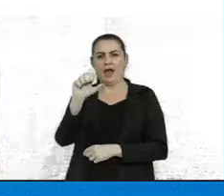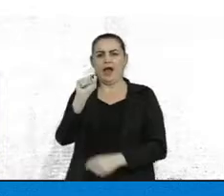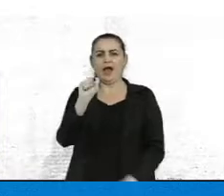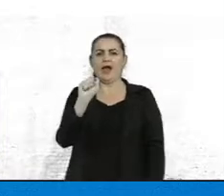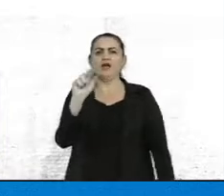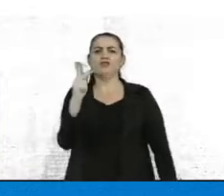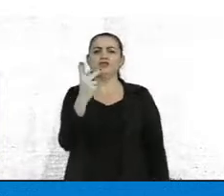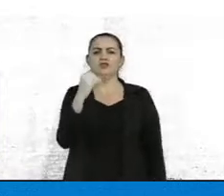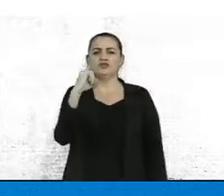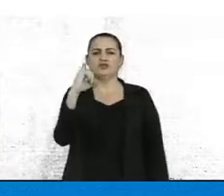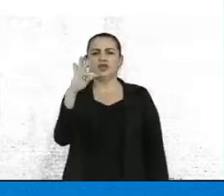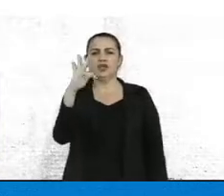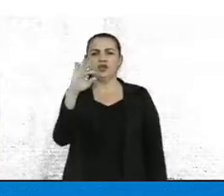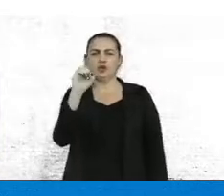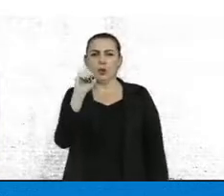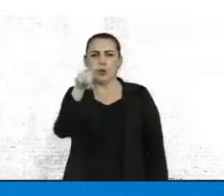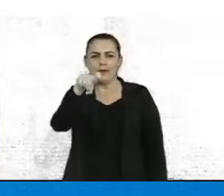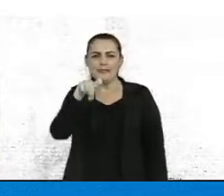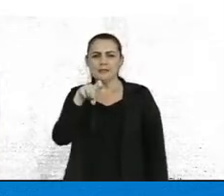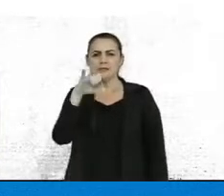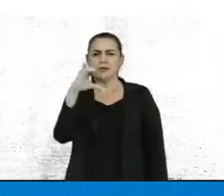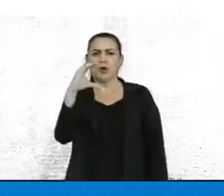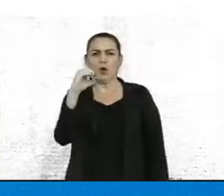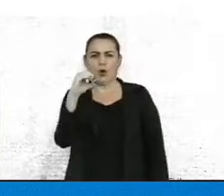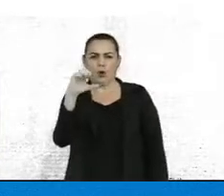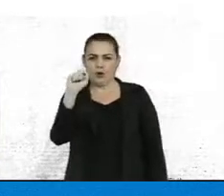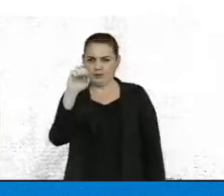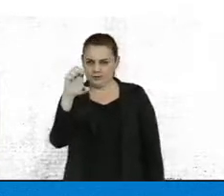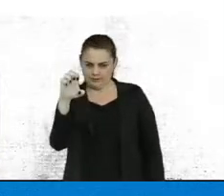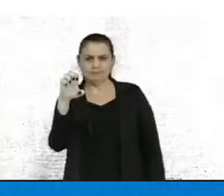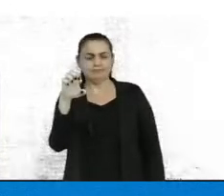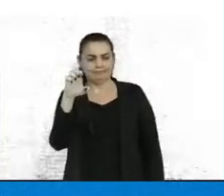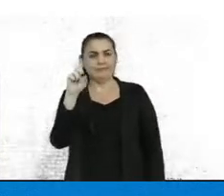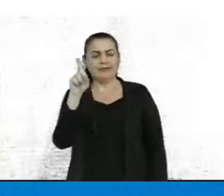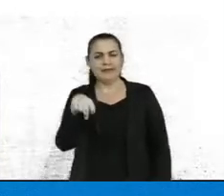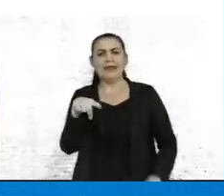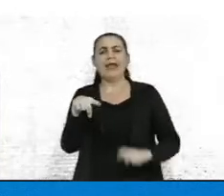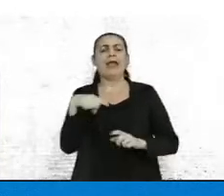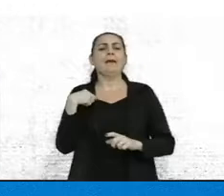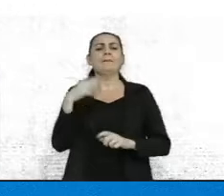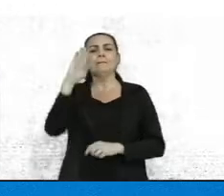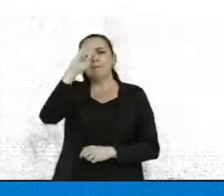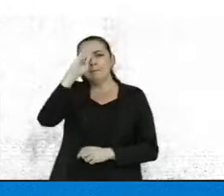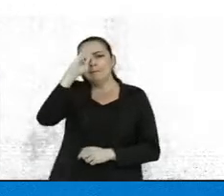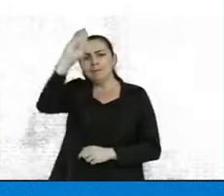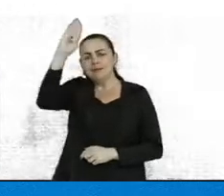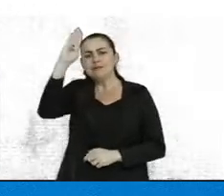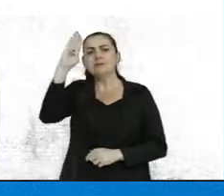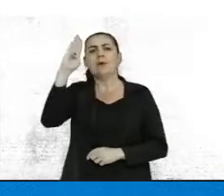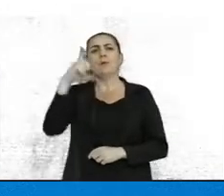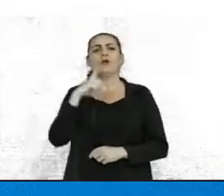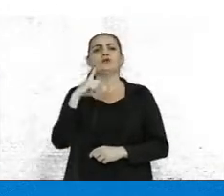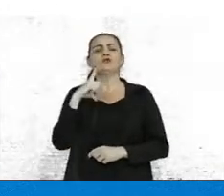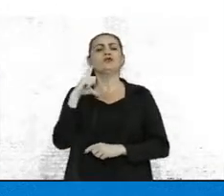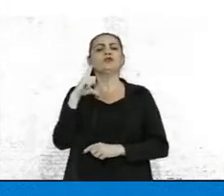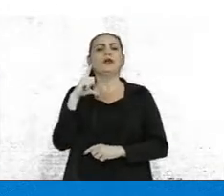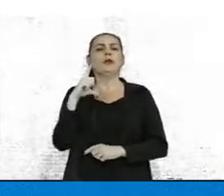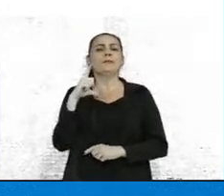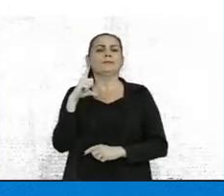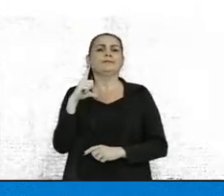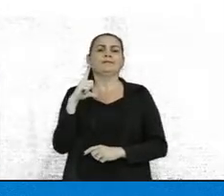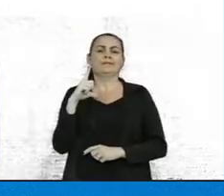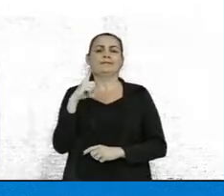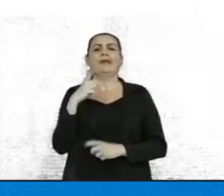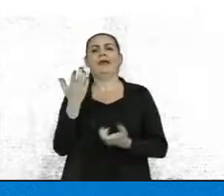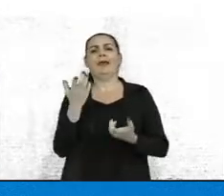doença de Hashimoto que se manifesta principalmente no iniciozinho da doença com hipertireoidismo, com excesso